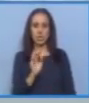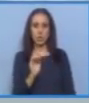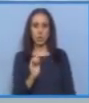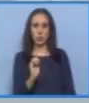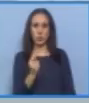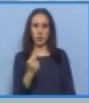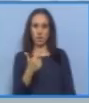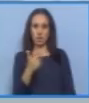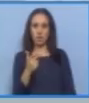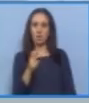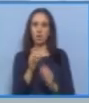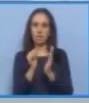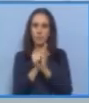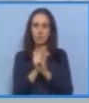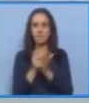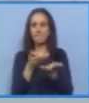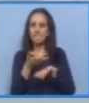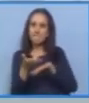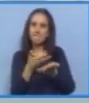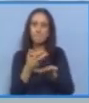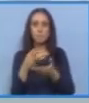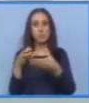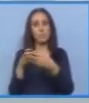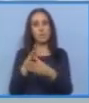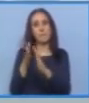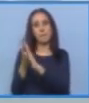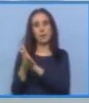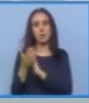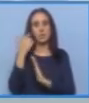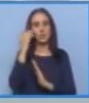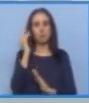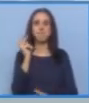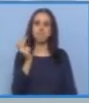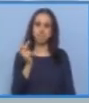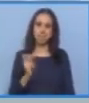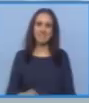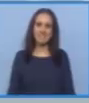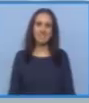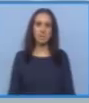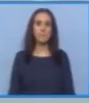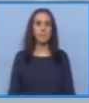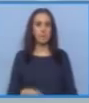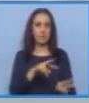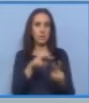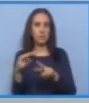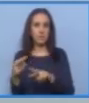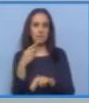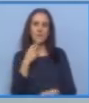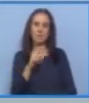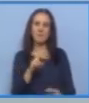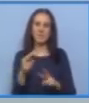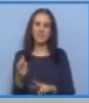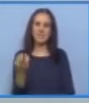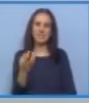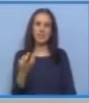a conversa e pronto, entrar na companhia, e depois disso já passaram vários anos. Uma transferência, diríamos. Foi uma transferência,